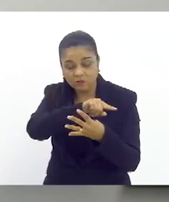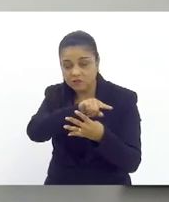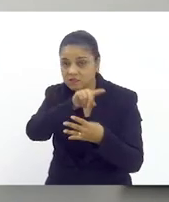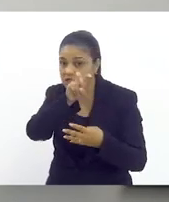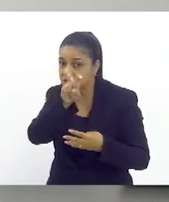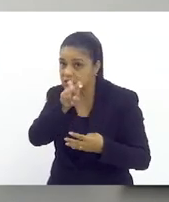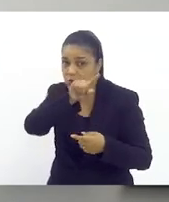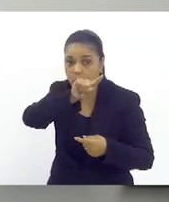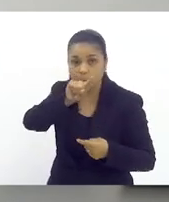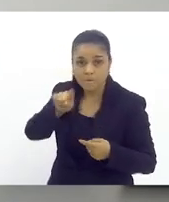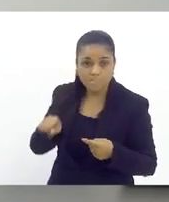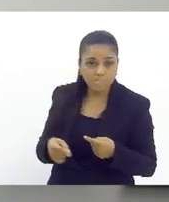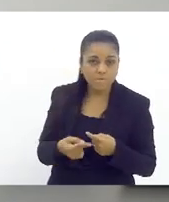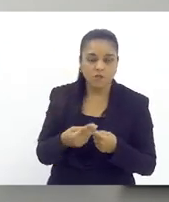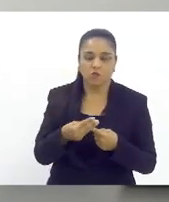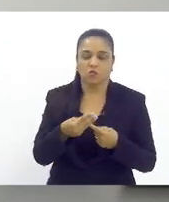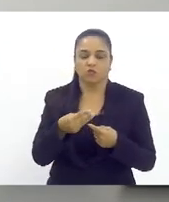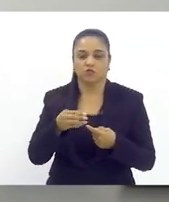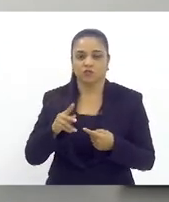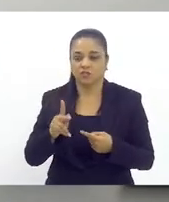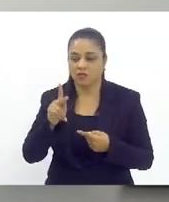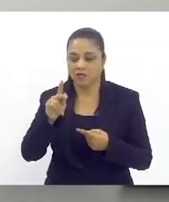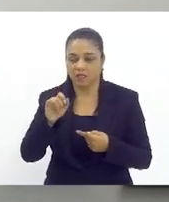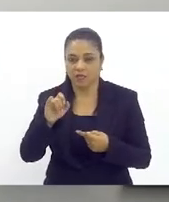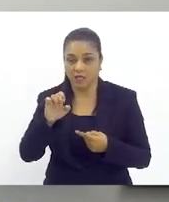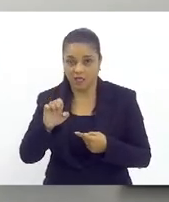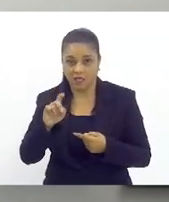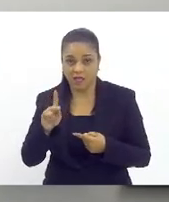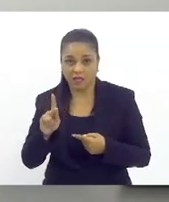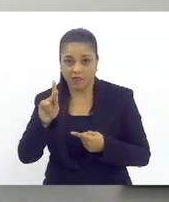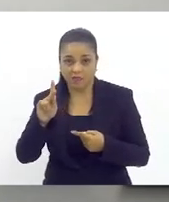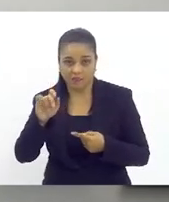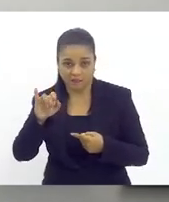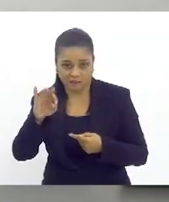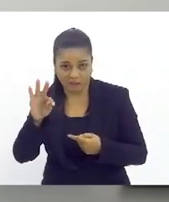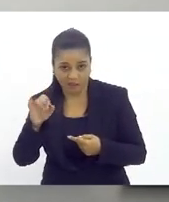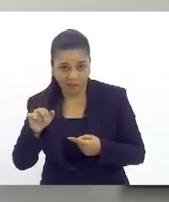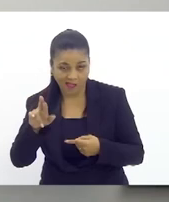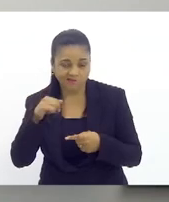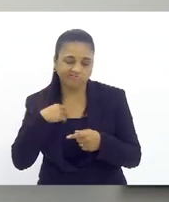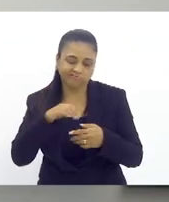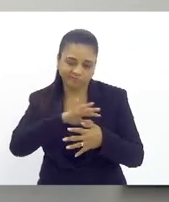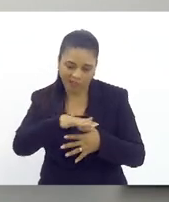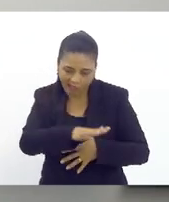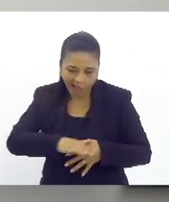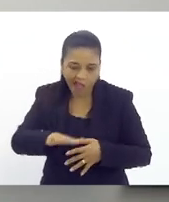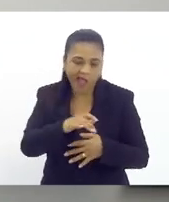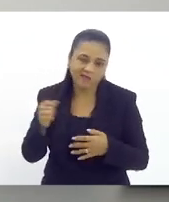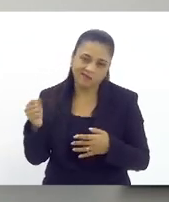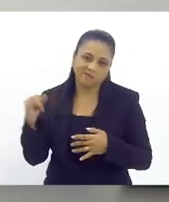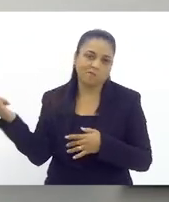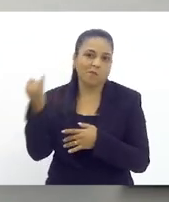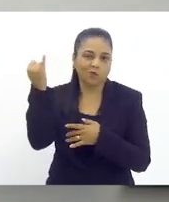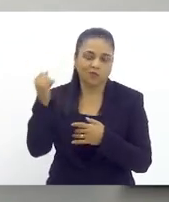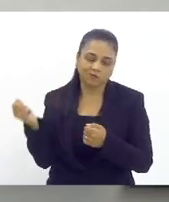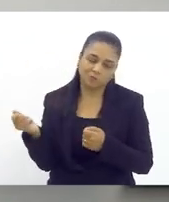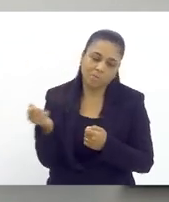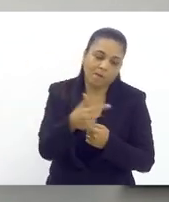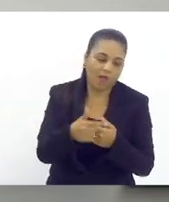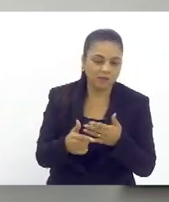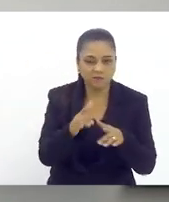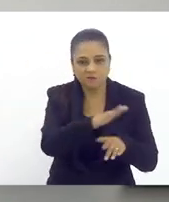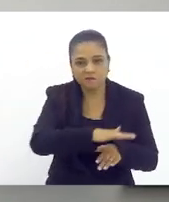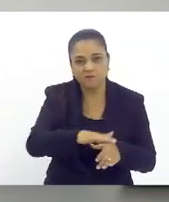5 milhões de hectares que há de passivo dentro da Mata Atlântica você tem áreas que são mais importantes que a outra que isso